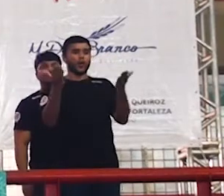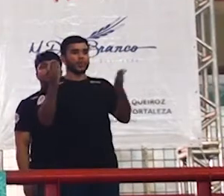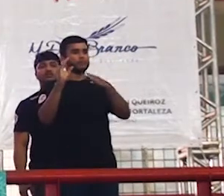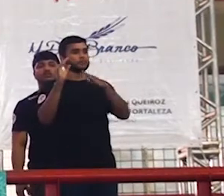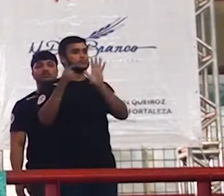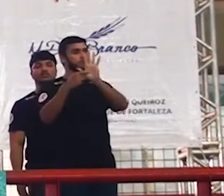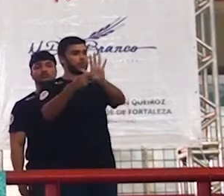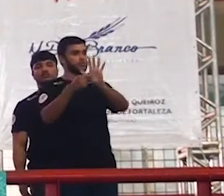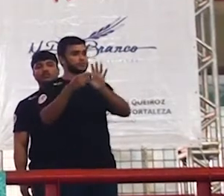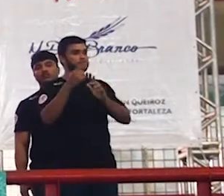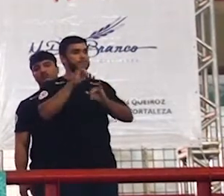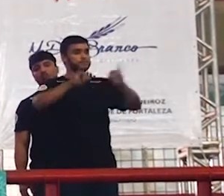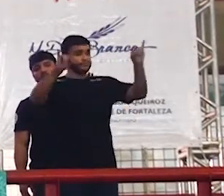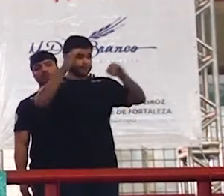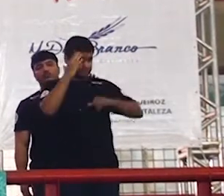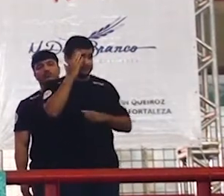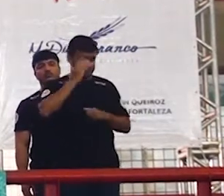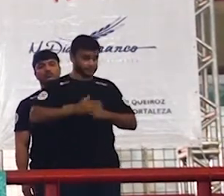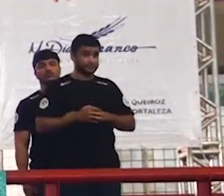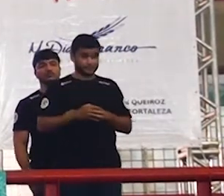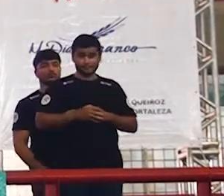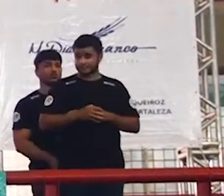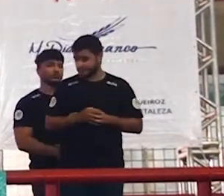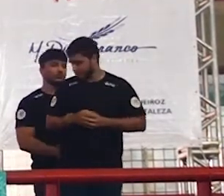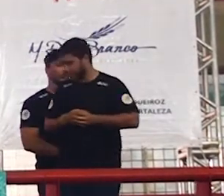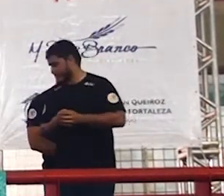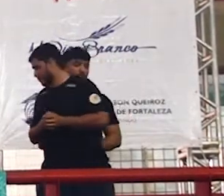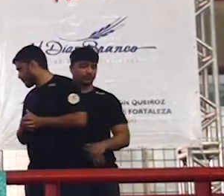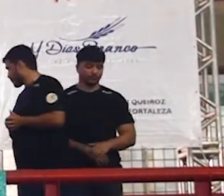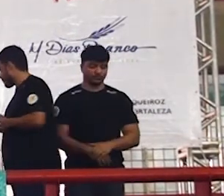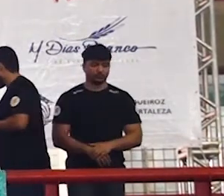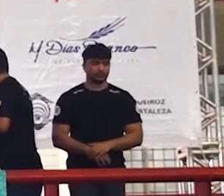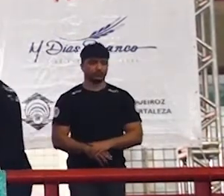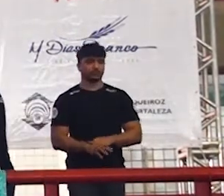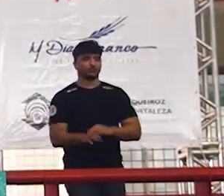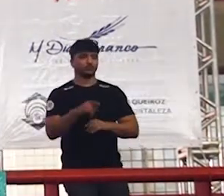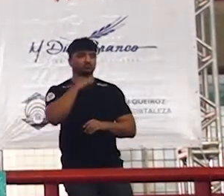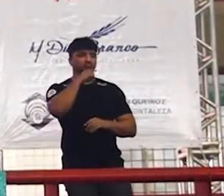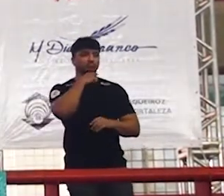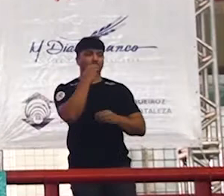essa intertextualidade, eu não seria capaz de interpretar o texto com eficiência.